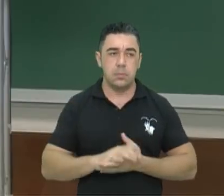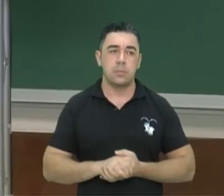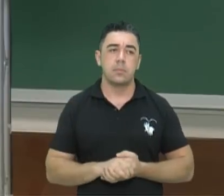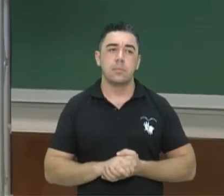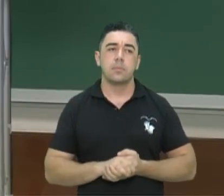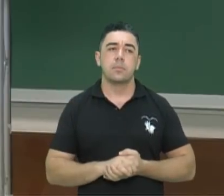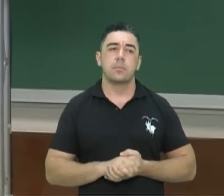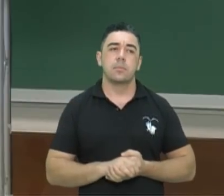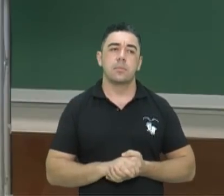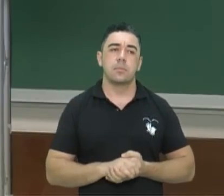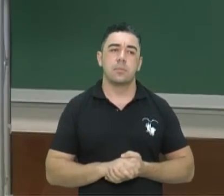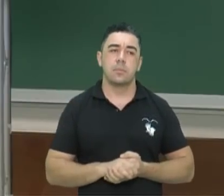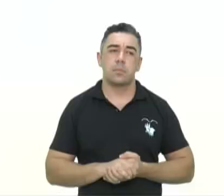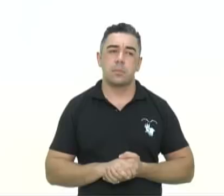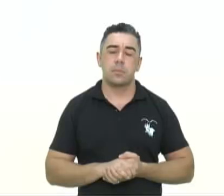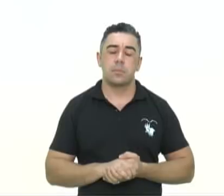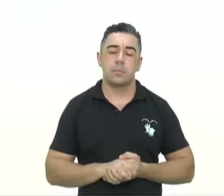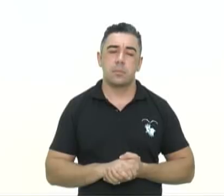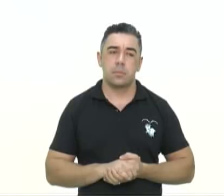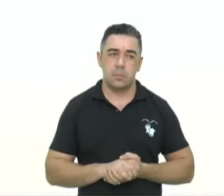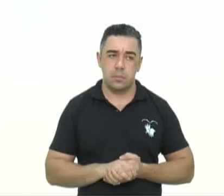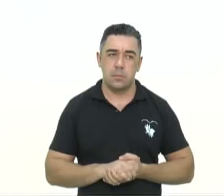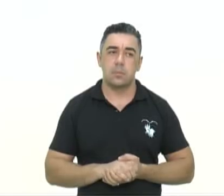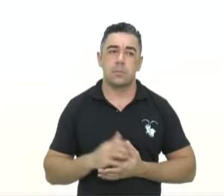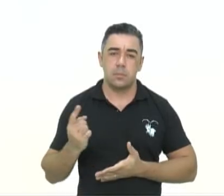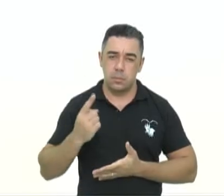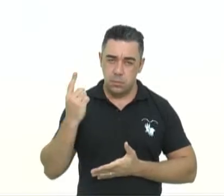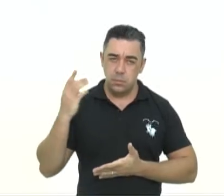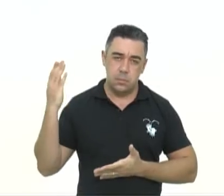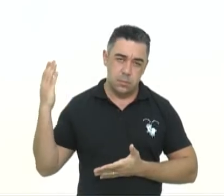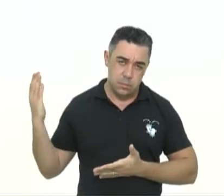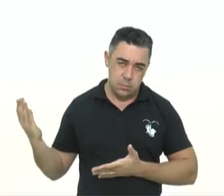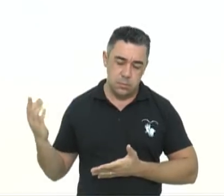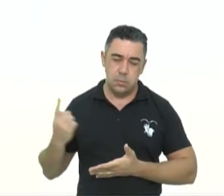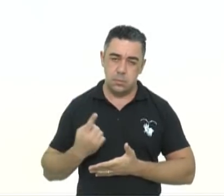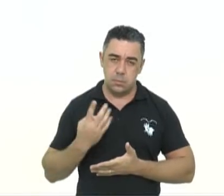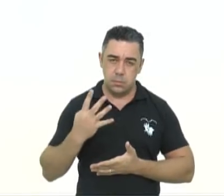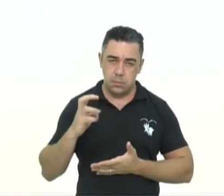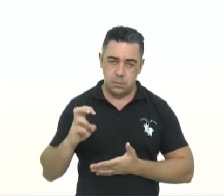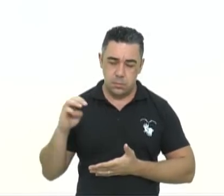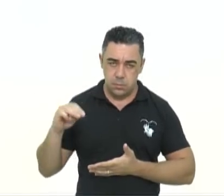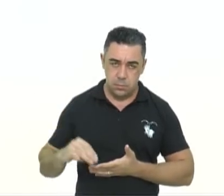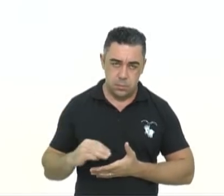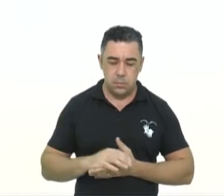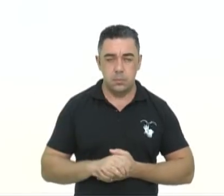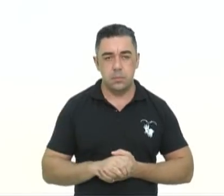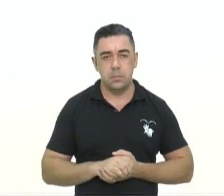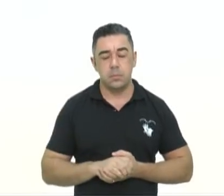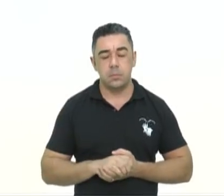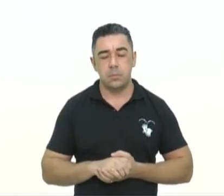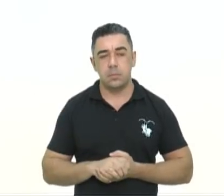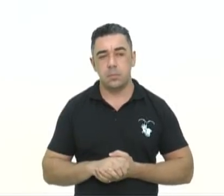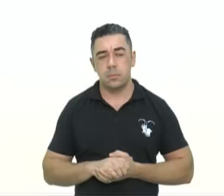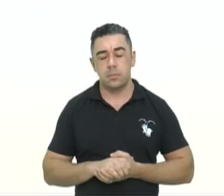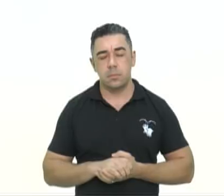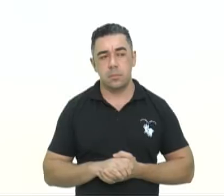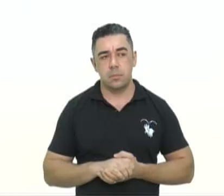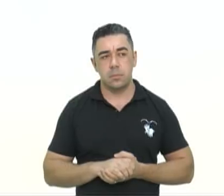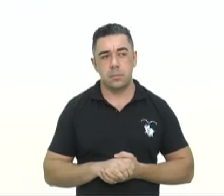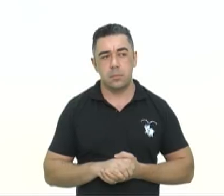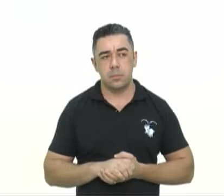tá? Então, a altura, né, do monumento é de 145 metros, como a gente já viu no cálculo